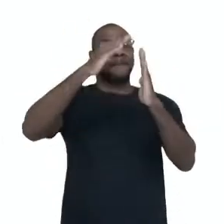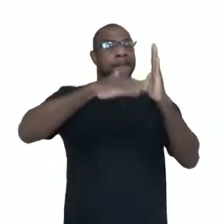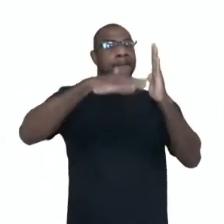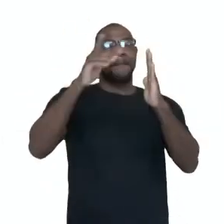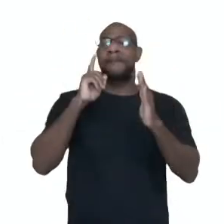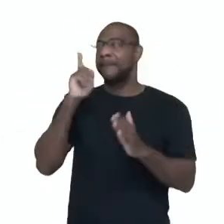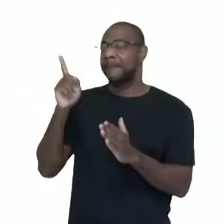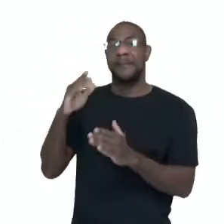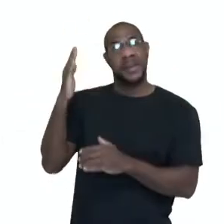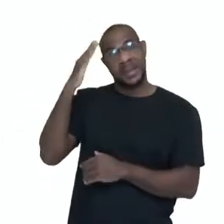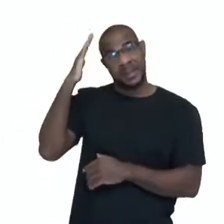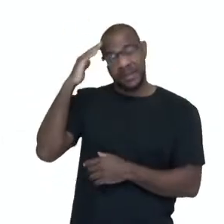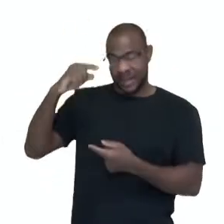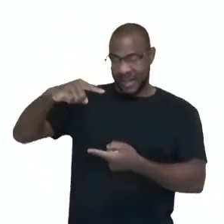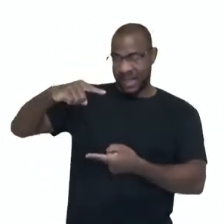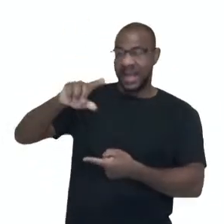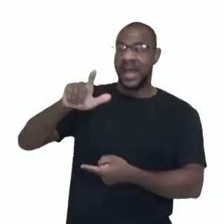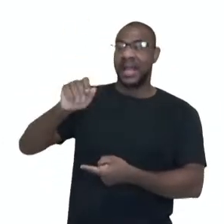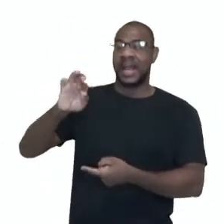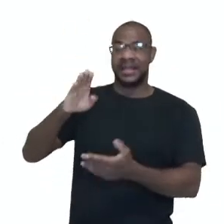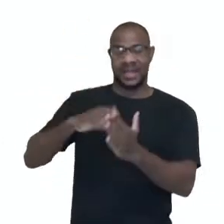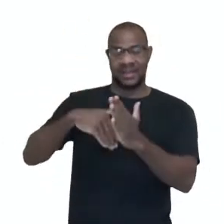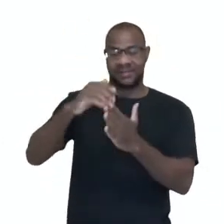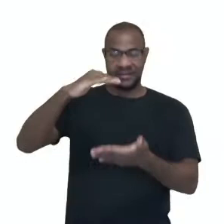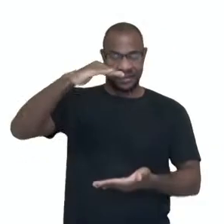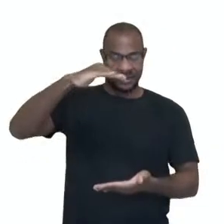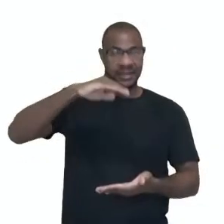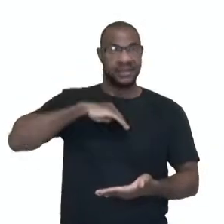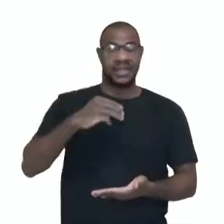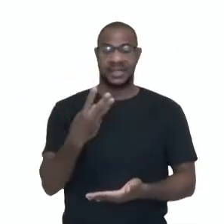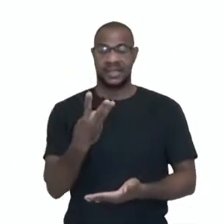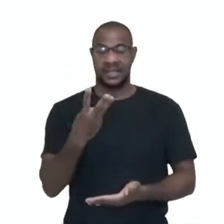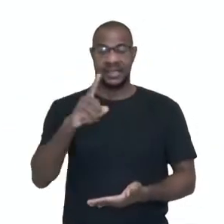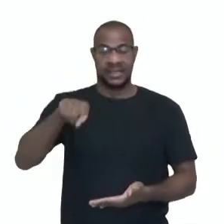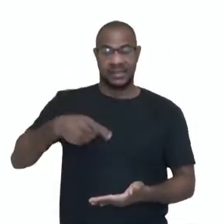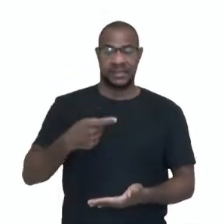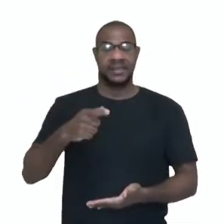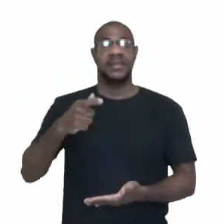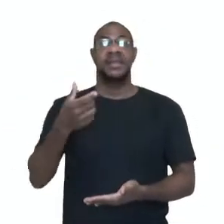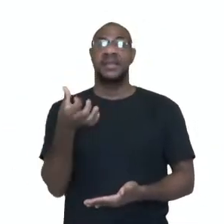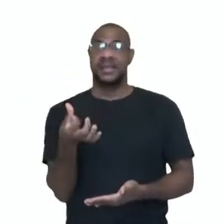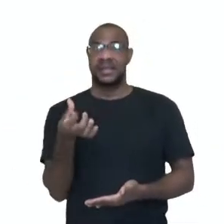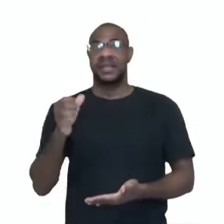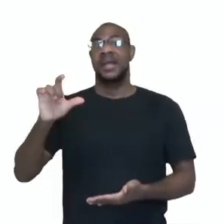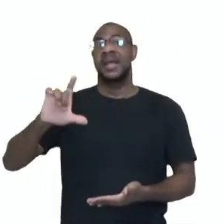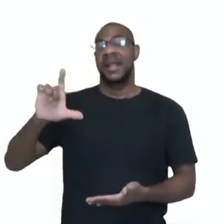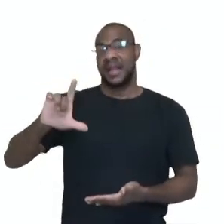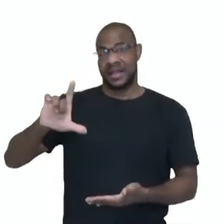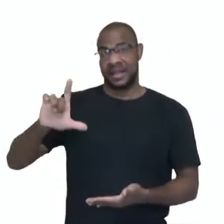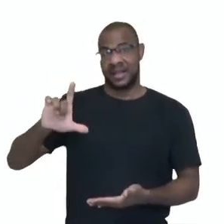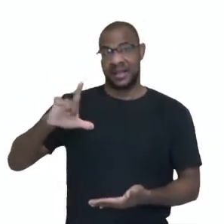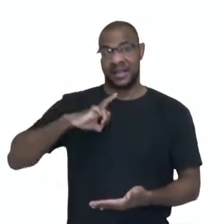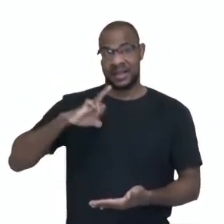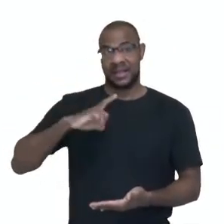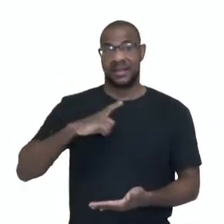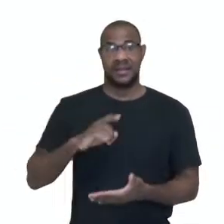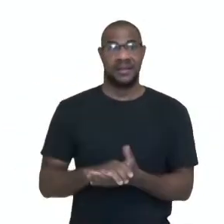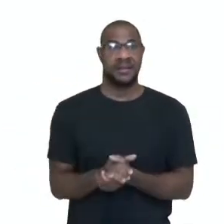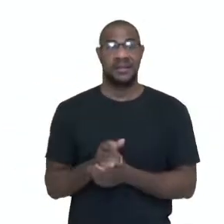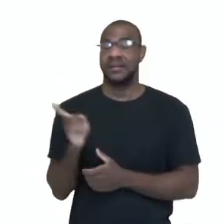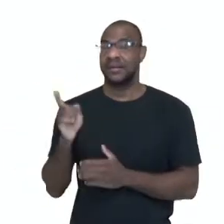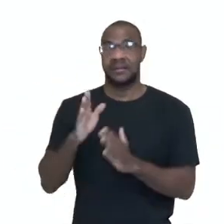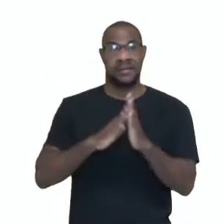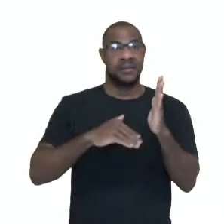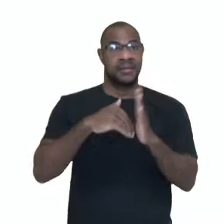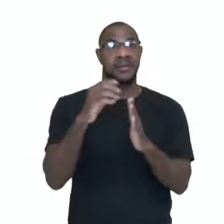que a lata de tinta, o galão, tem 3,6 litros dentro de cada lata. Isso permite